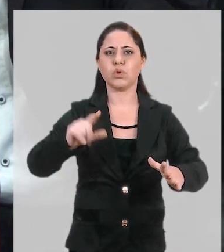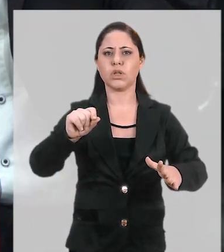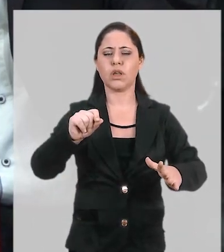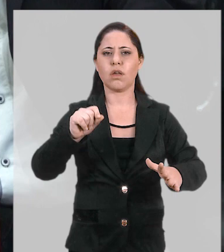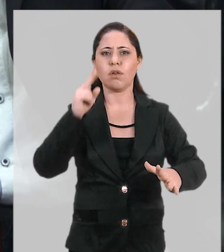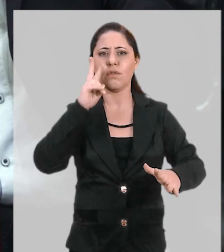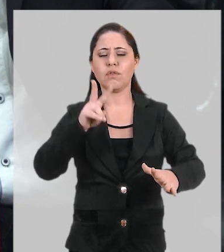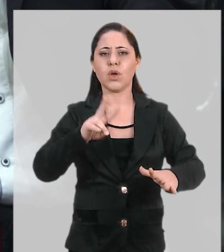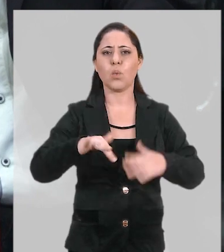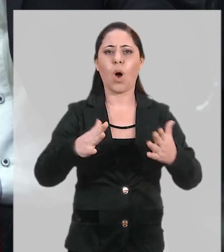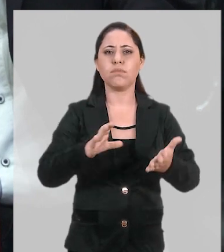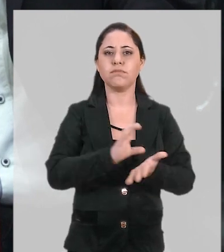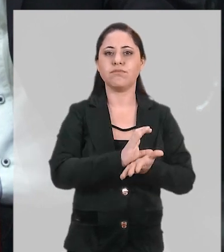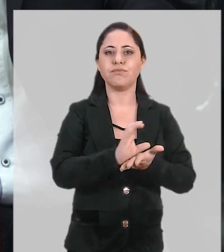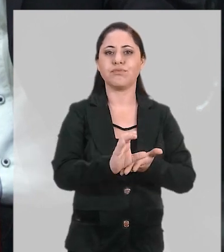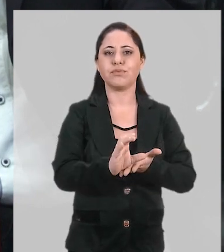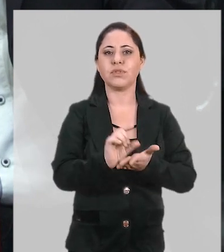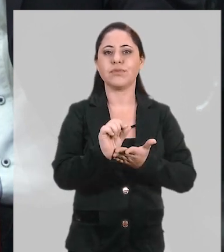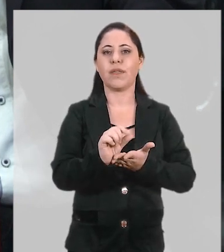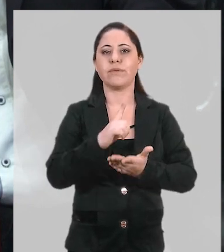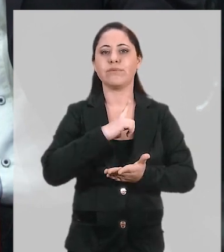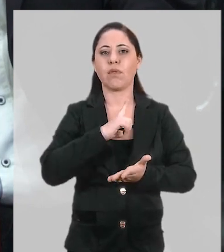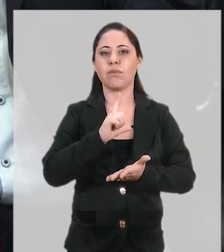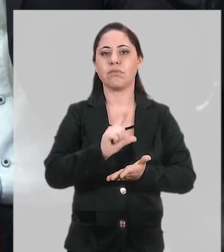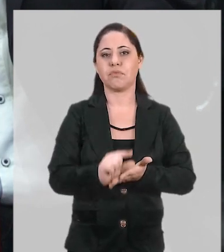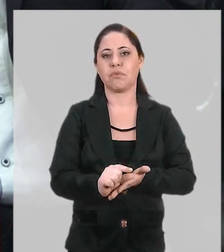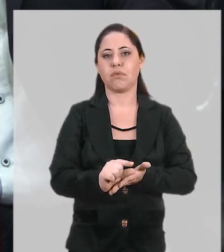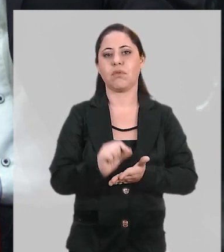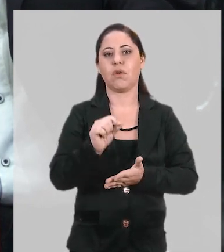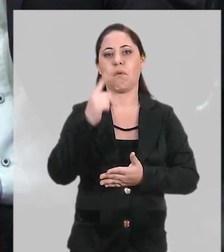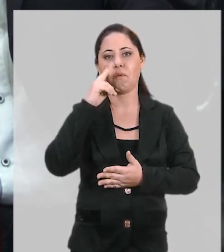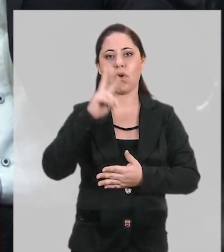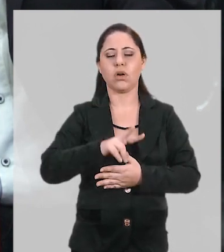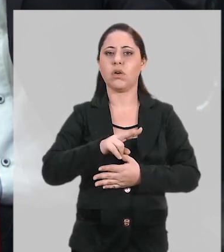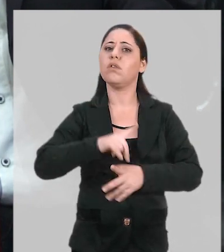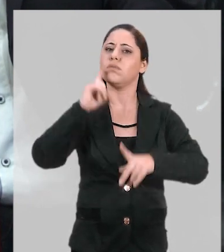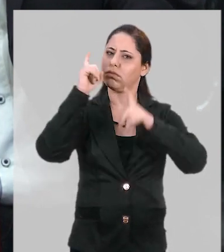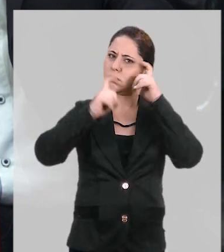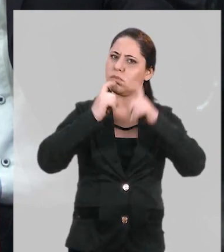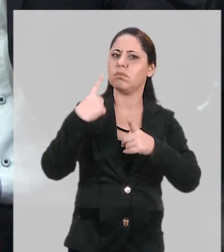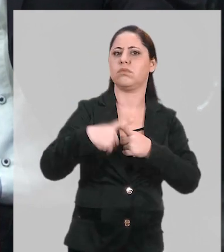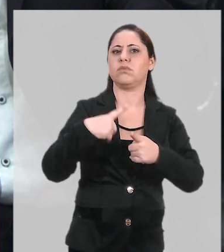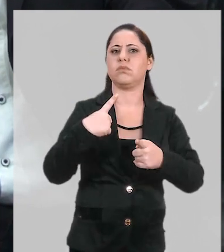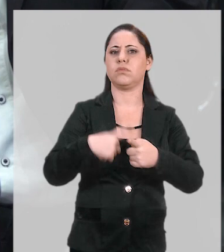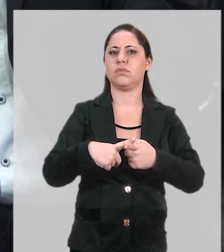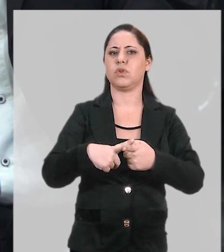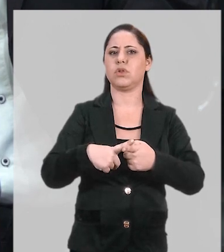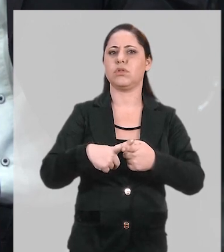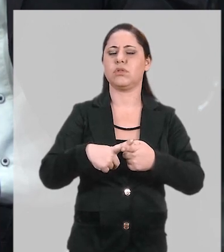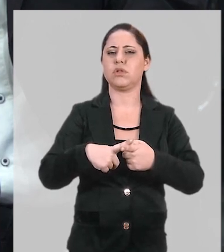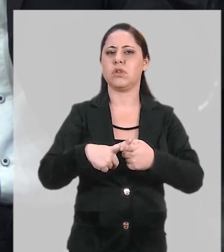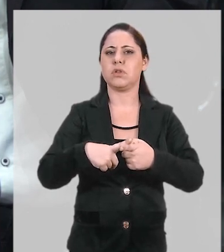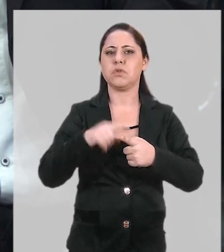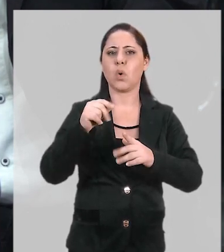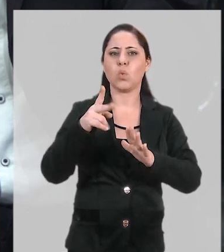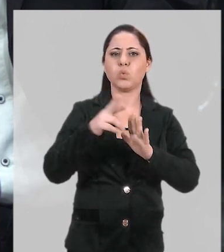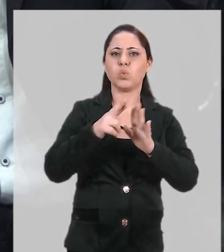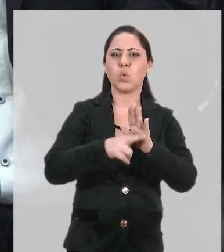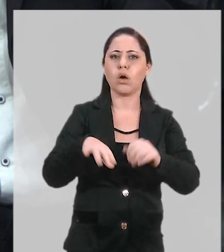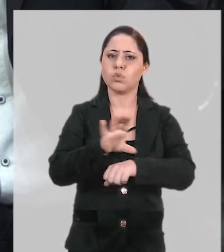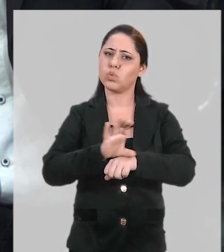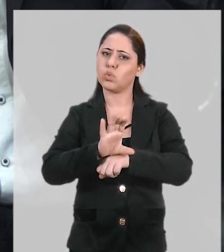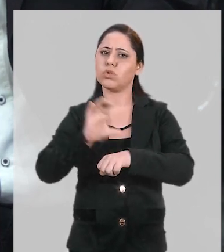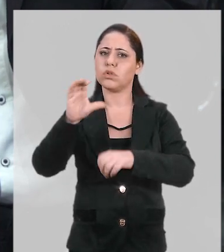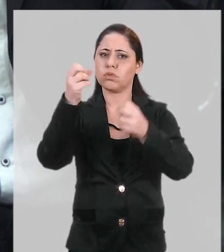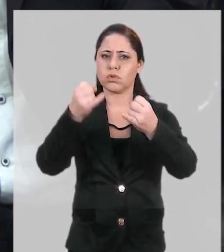você vê as questões dos recursos, o disparate do recurso, e aí que você realmente se preocupa, porque os princípios